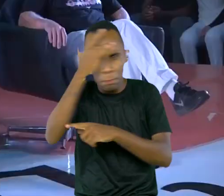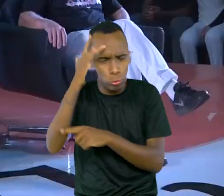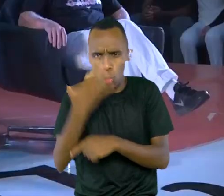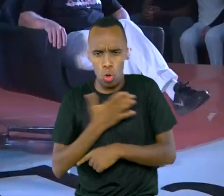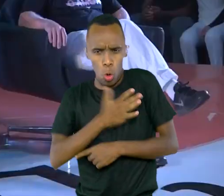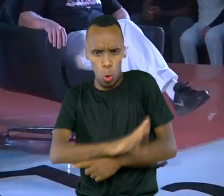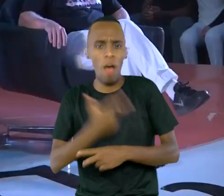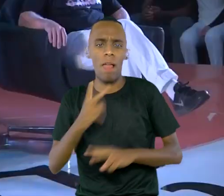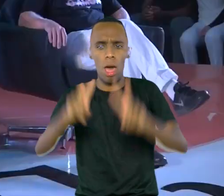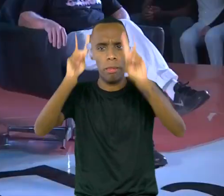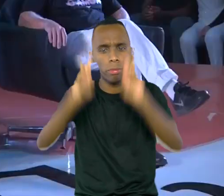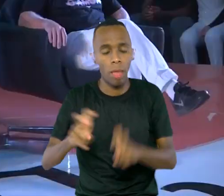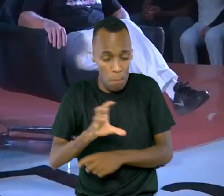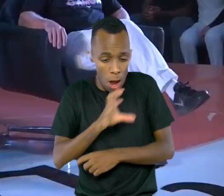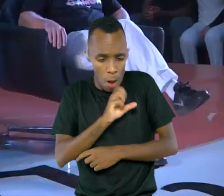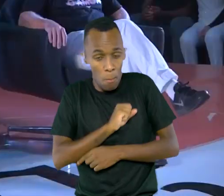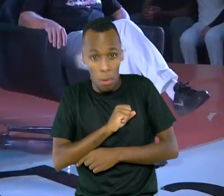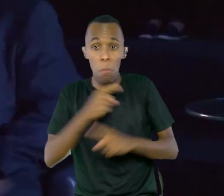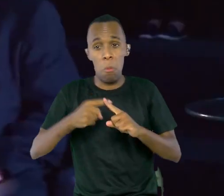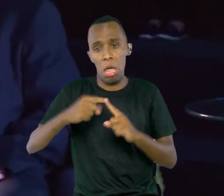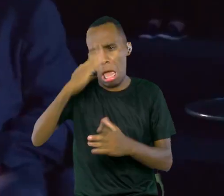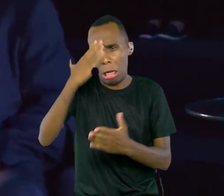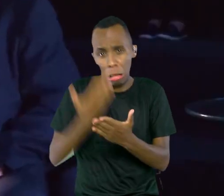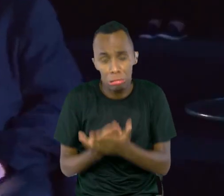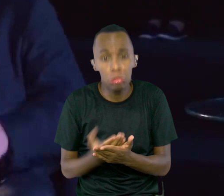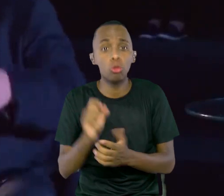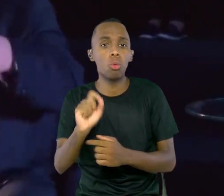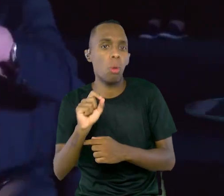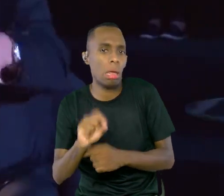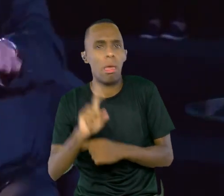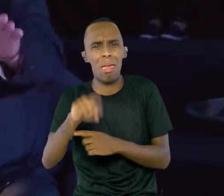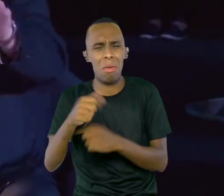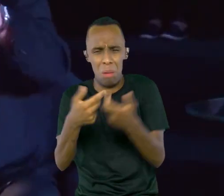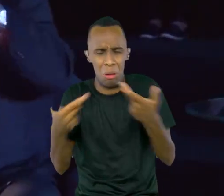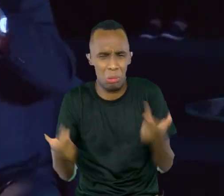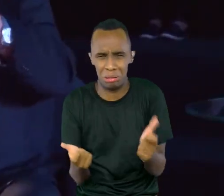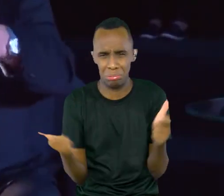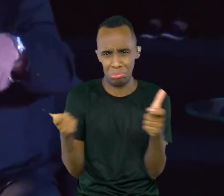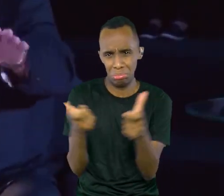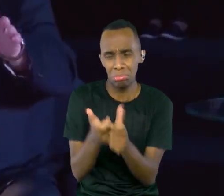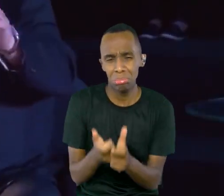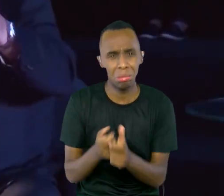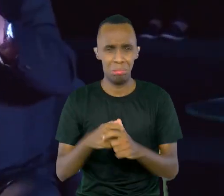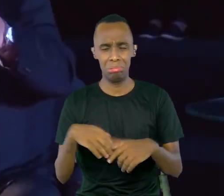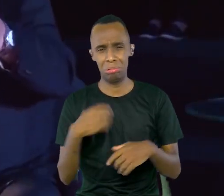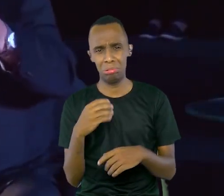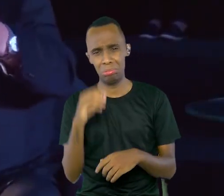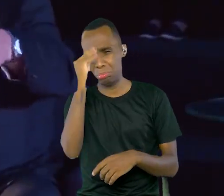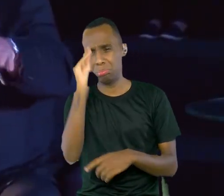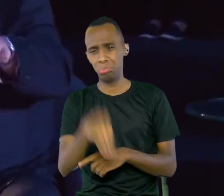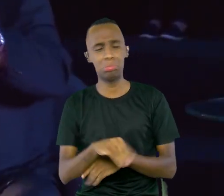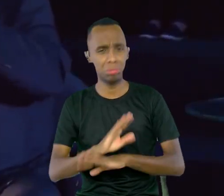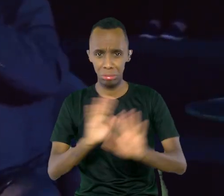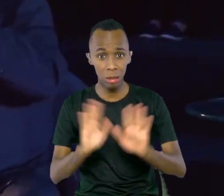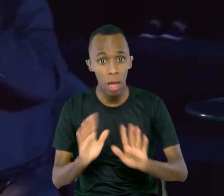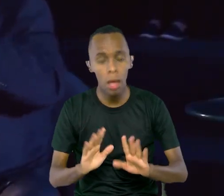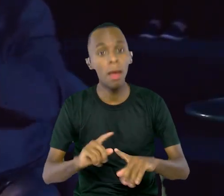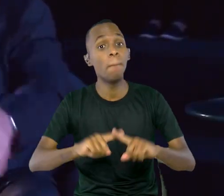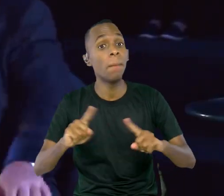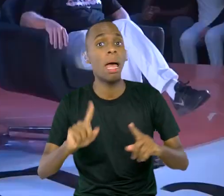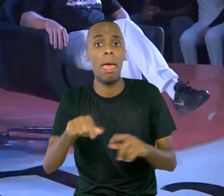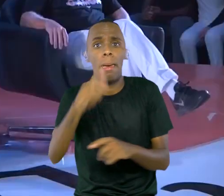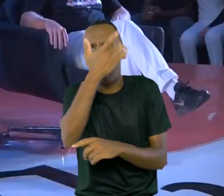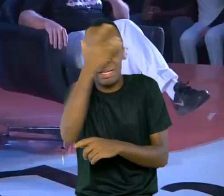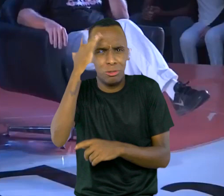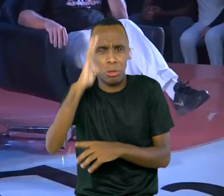Muita gente hoje não gosta de falar sobre amor, na suposição de que é uma coisa pequena, banal,